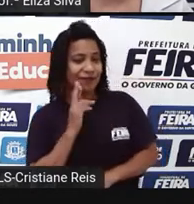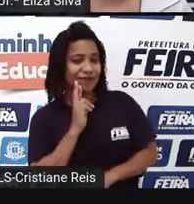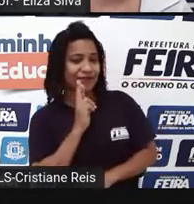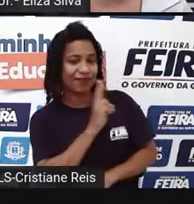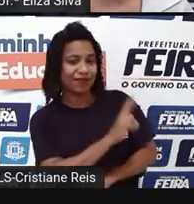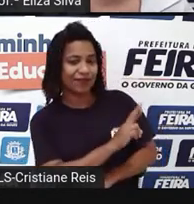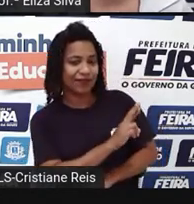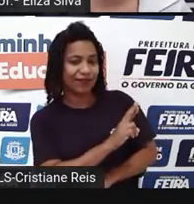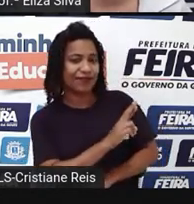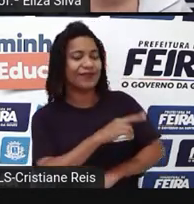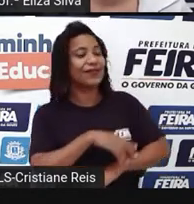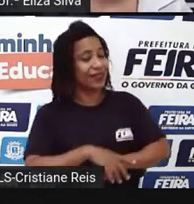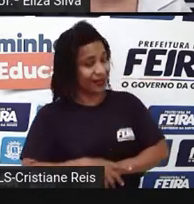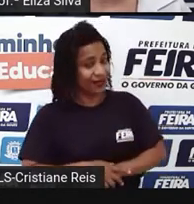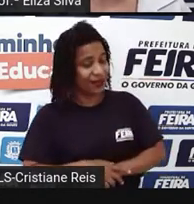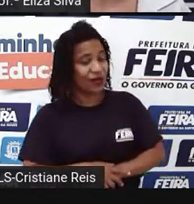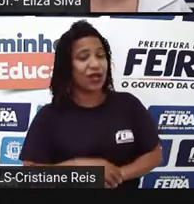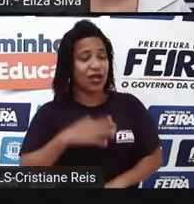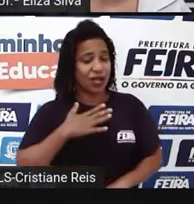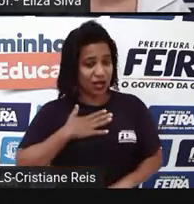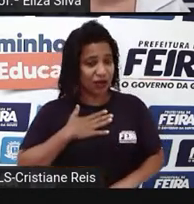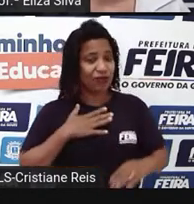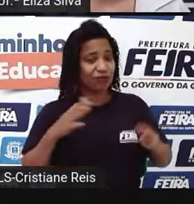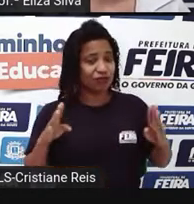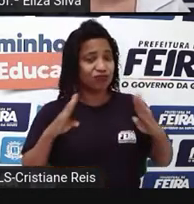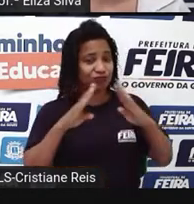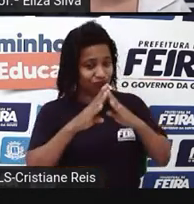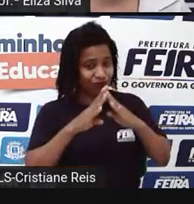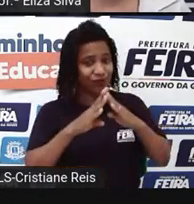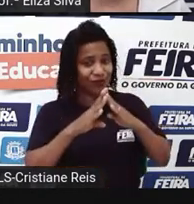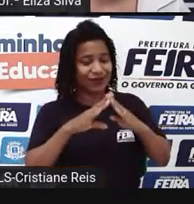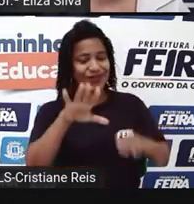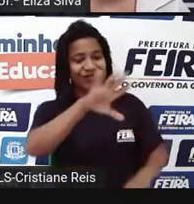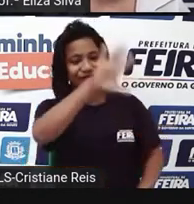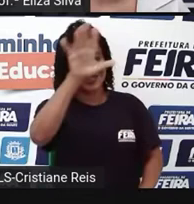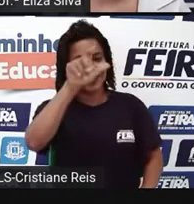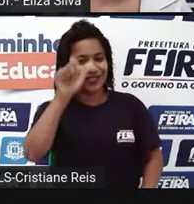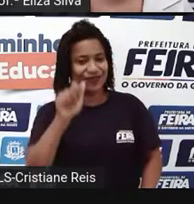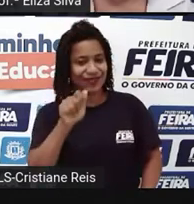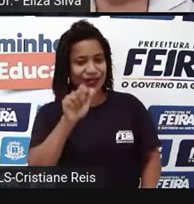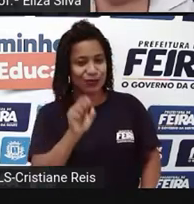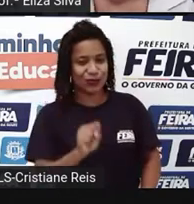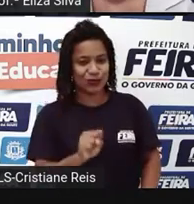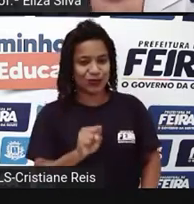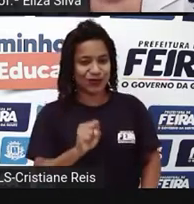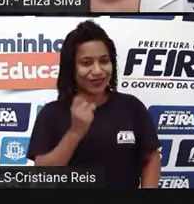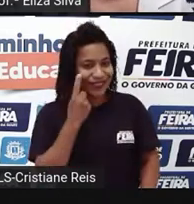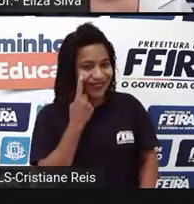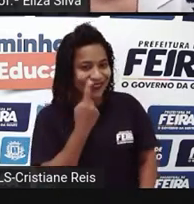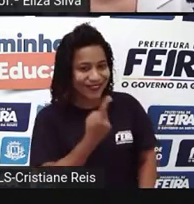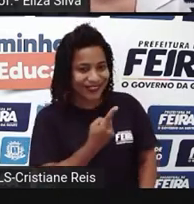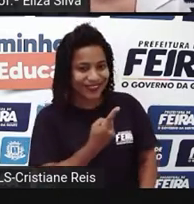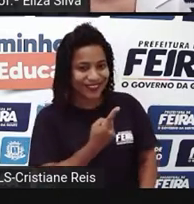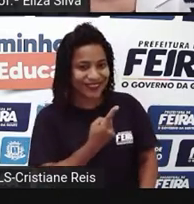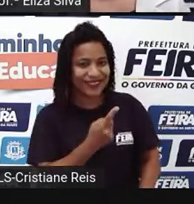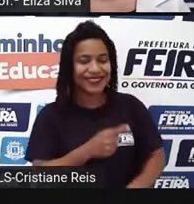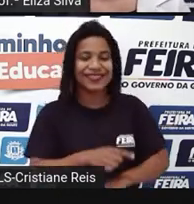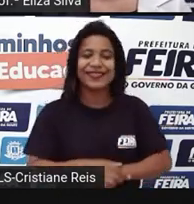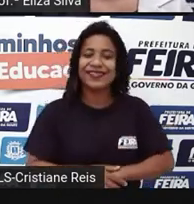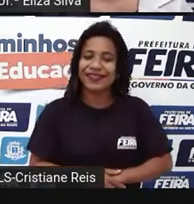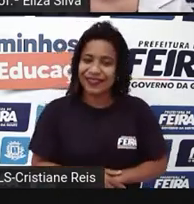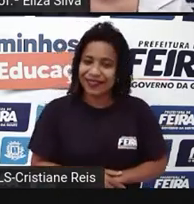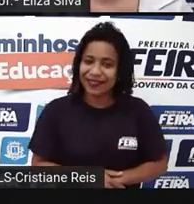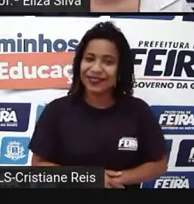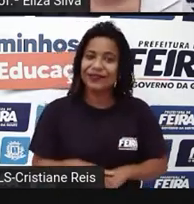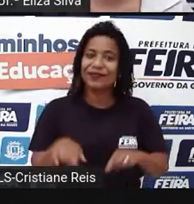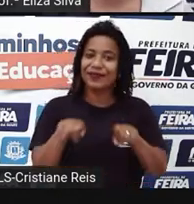I'm South Africa. Eu sou da África do Sul. Ok? Vejam que eu também trago para vocês